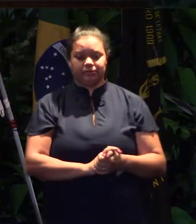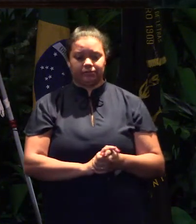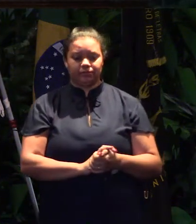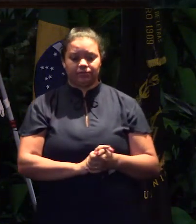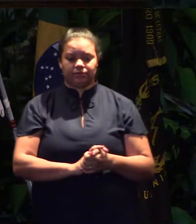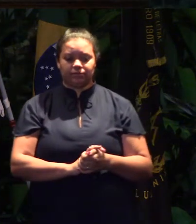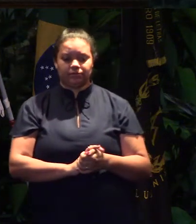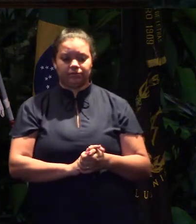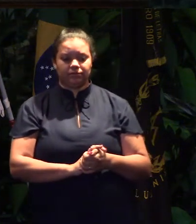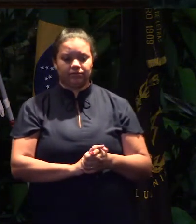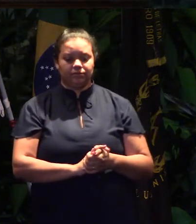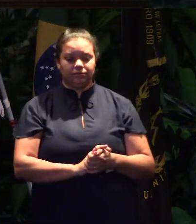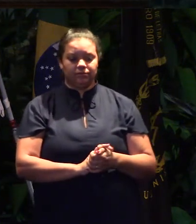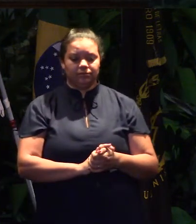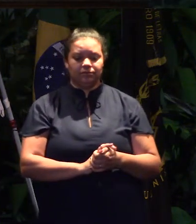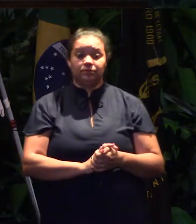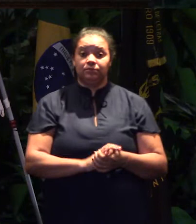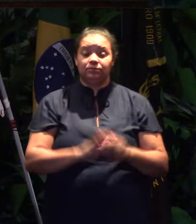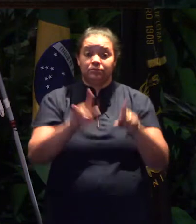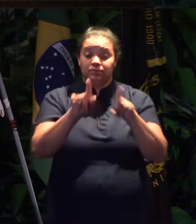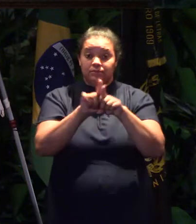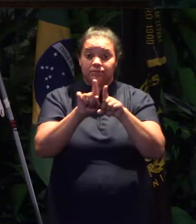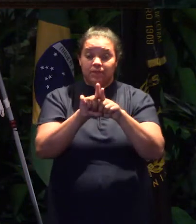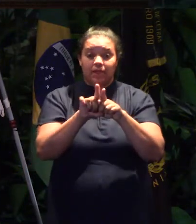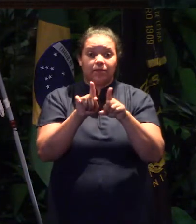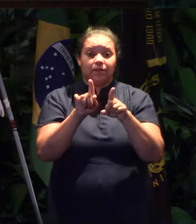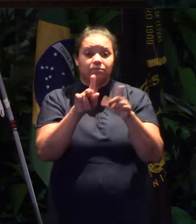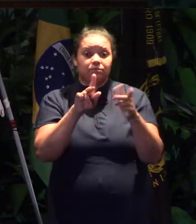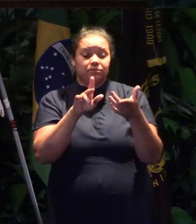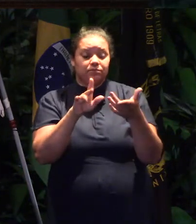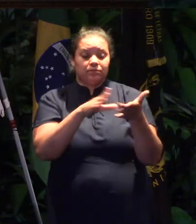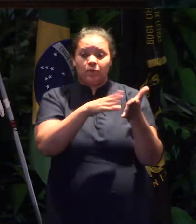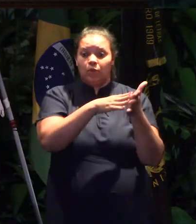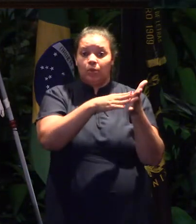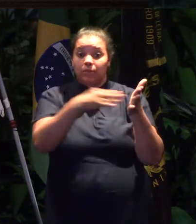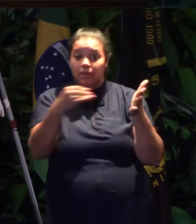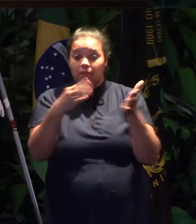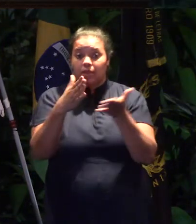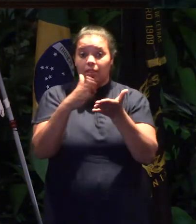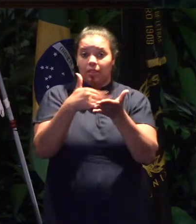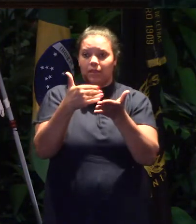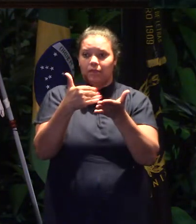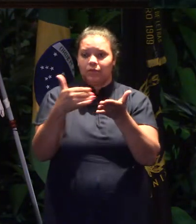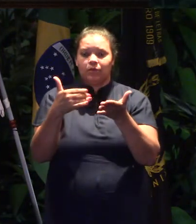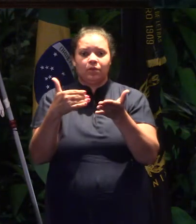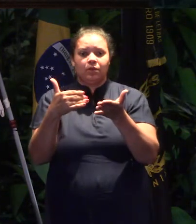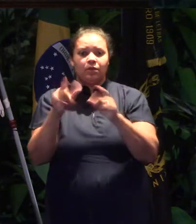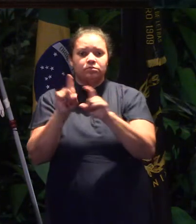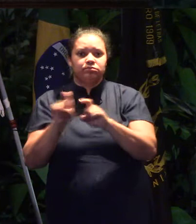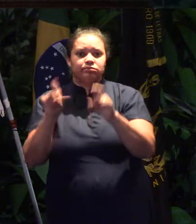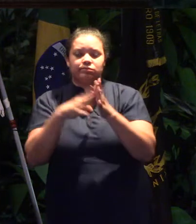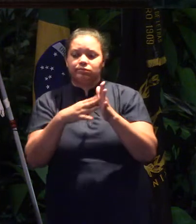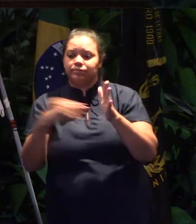Câmaras inteligentes capazes de escanear uma página impressa e reproduzi-la em voz sintetizada praticamente em tempo